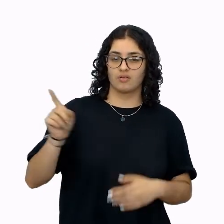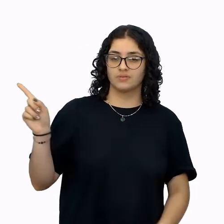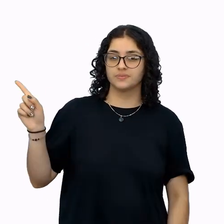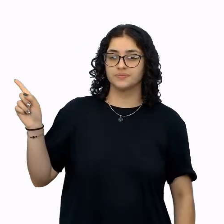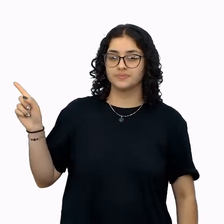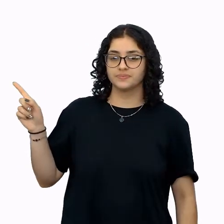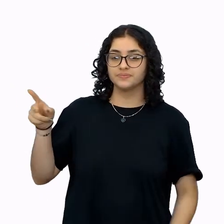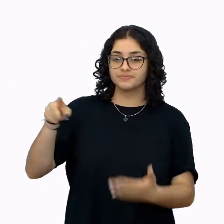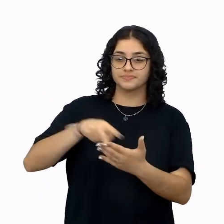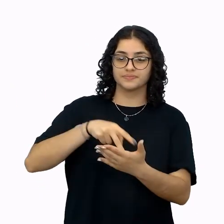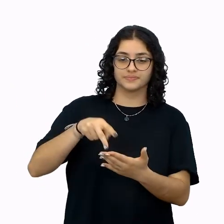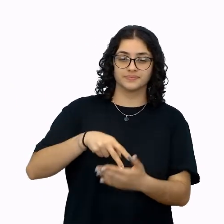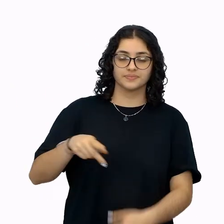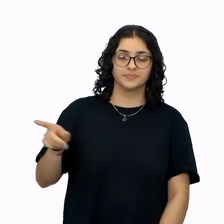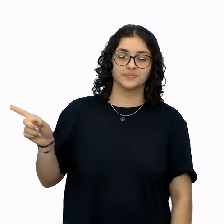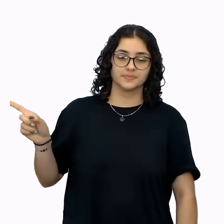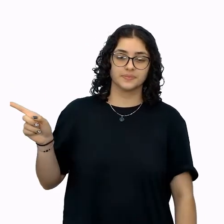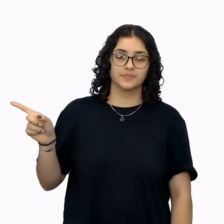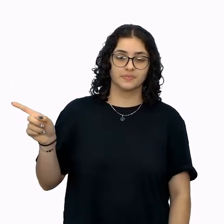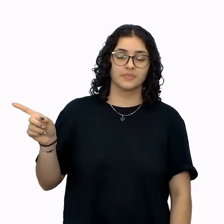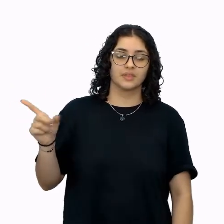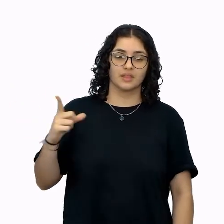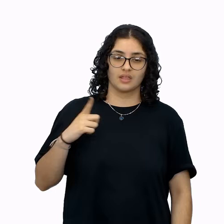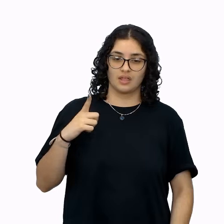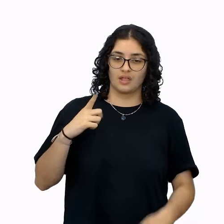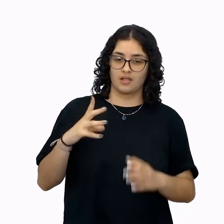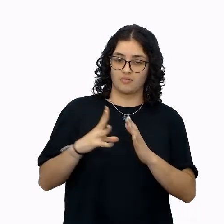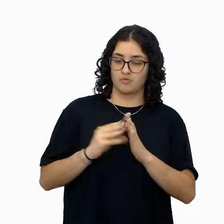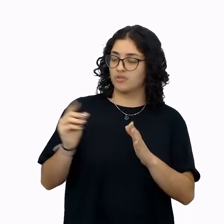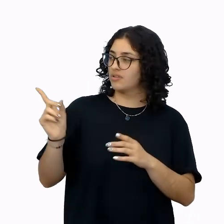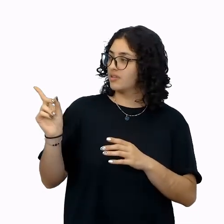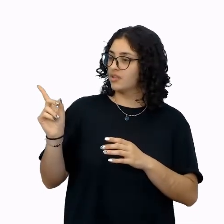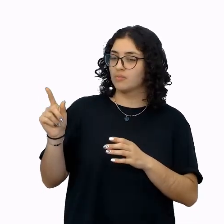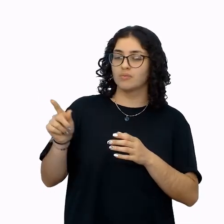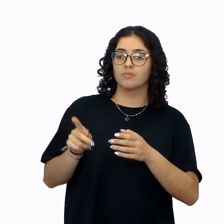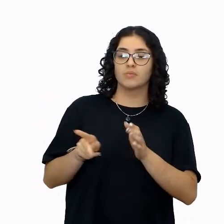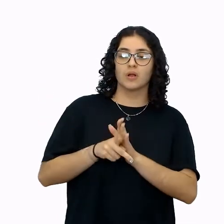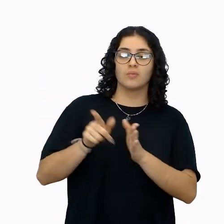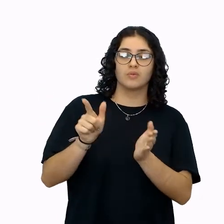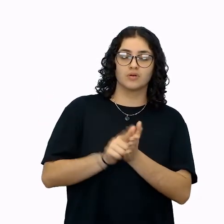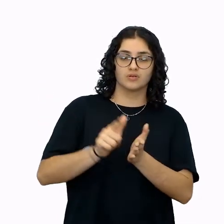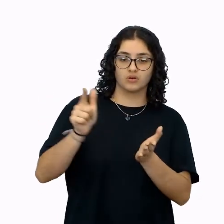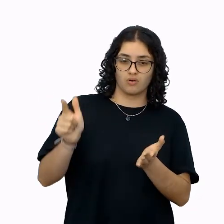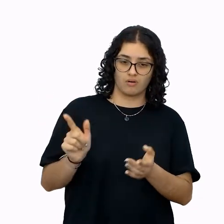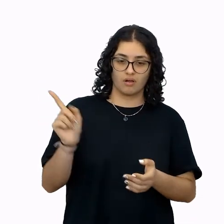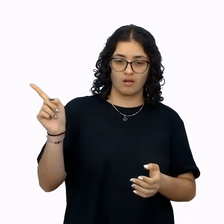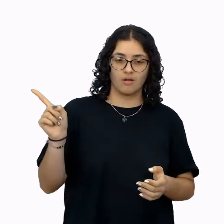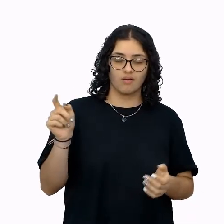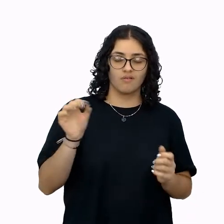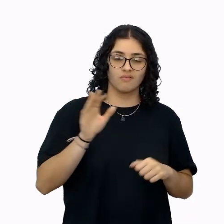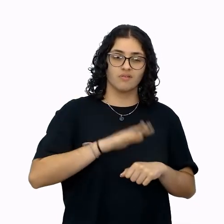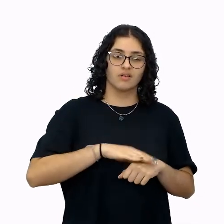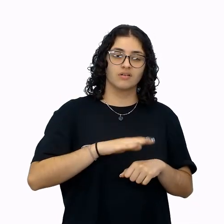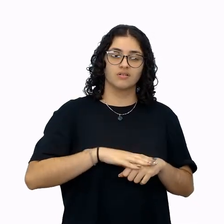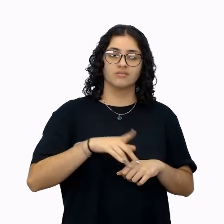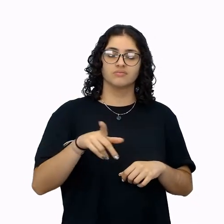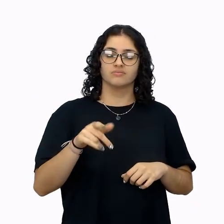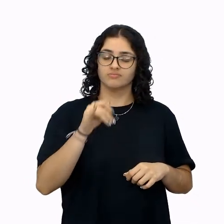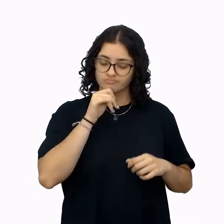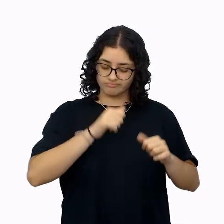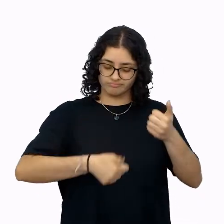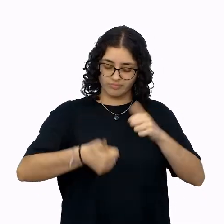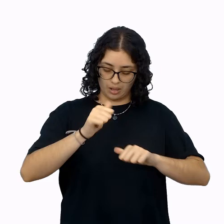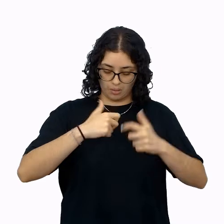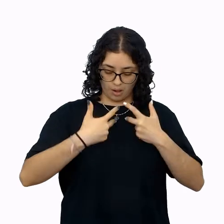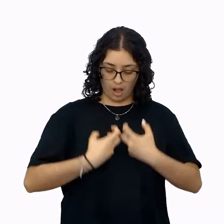essa carta. Na atividade 1, há um modelo de carta extraída do jornal, para que em seguida seja realizada uma autoavaliação